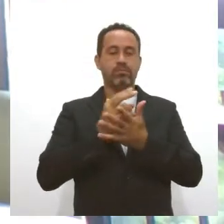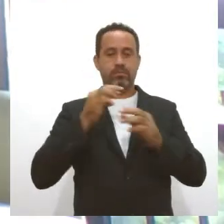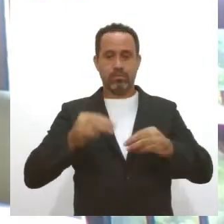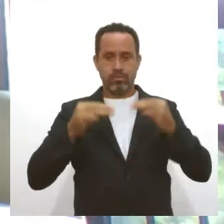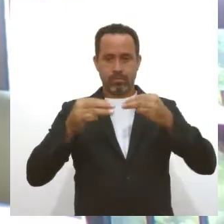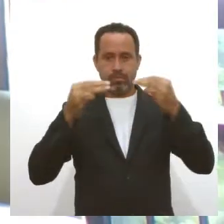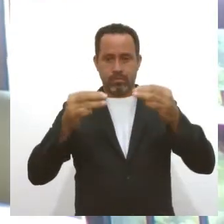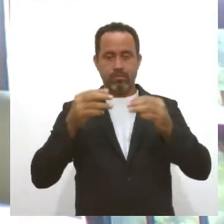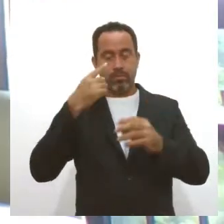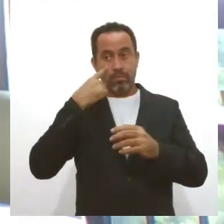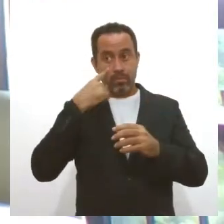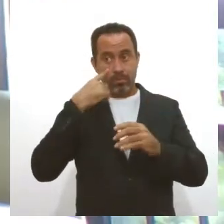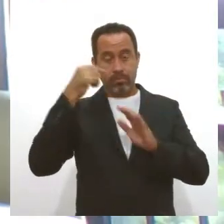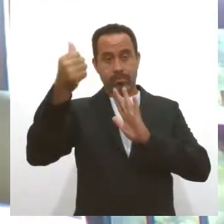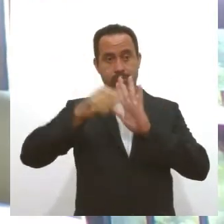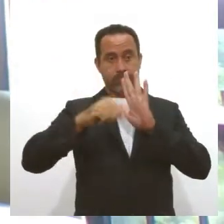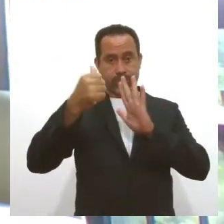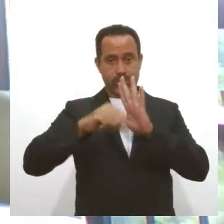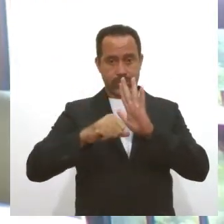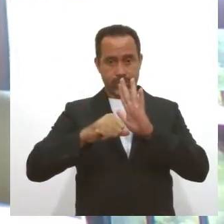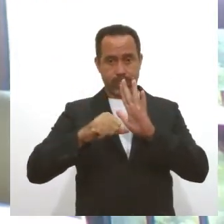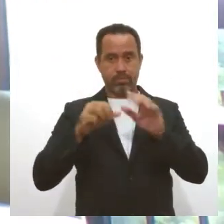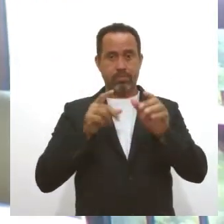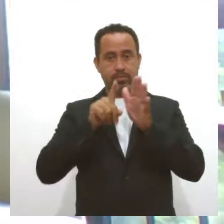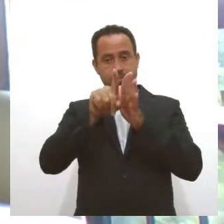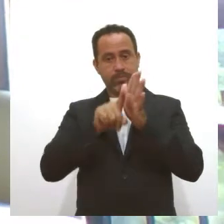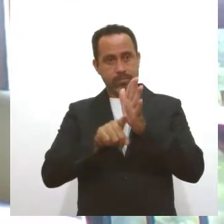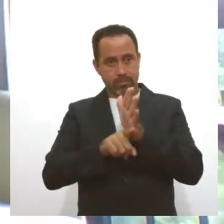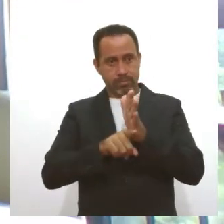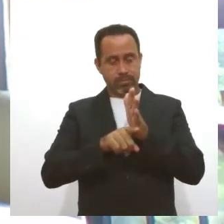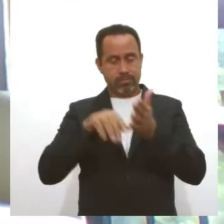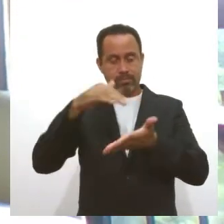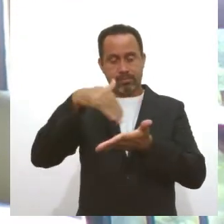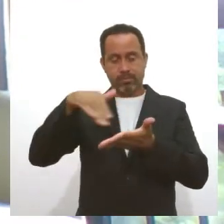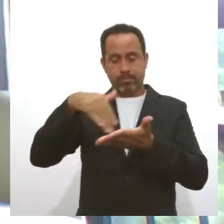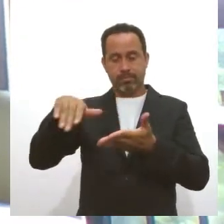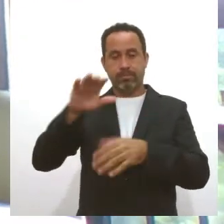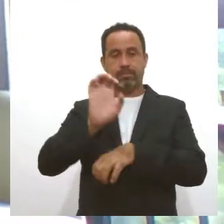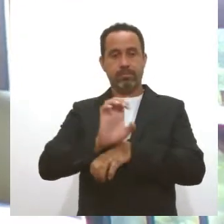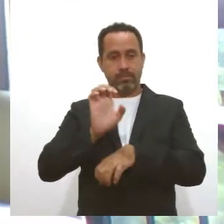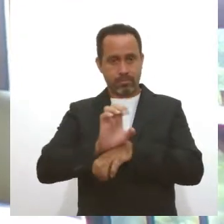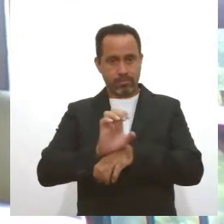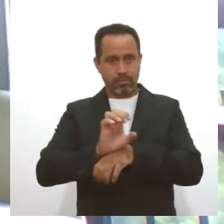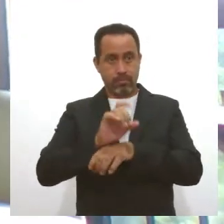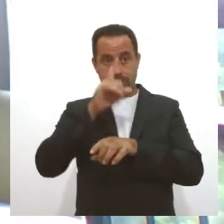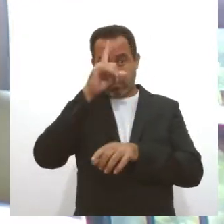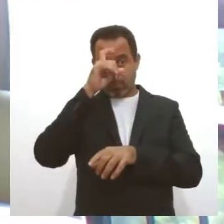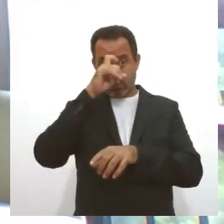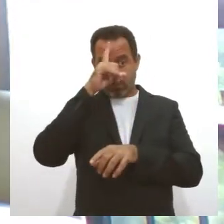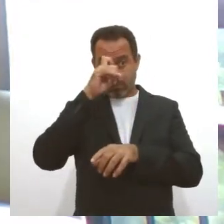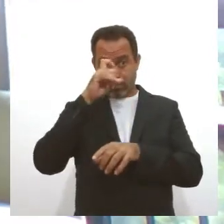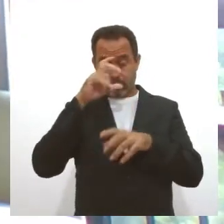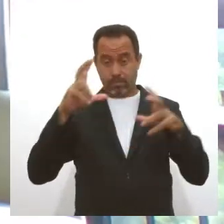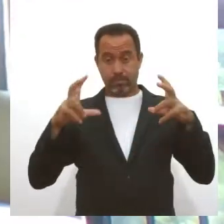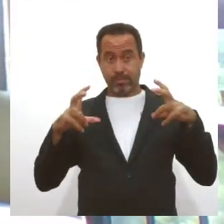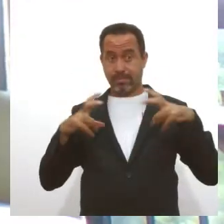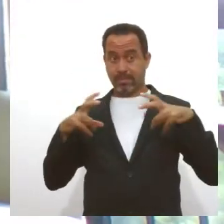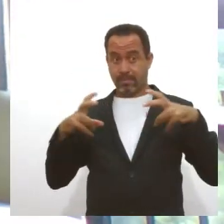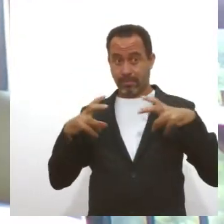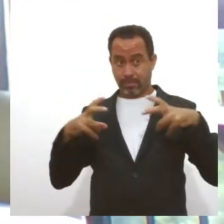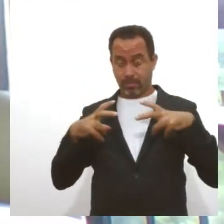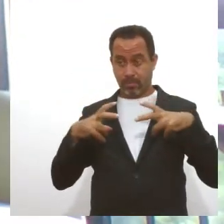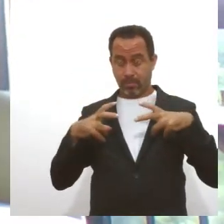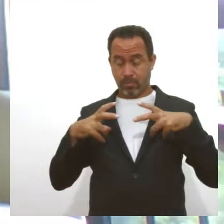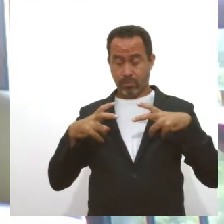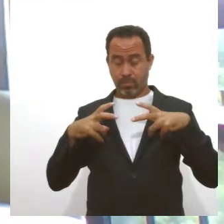vem acompanhando os dados que são repassados pela Secretaria de Estado da Saúde. Então, os hospitais da rede particular, a tendência